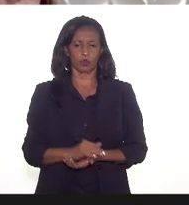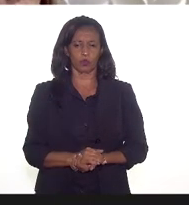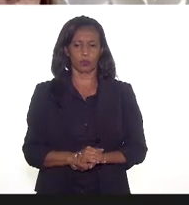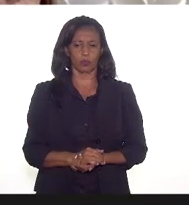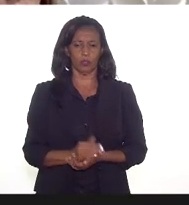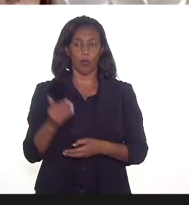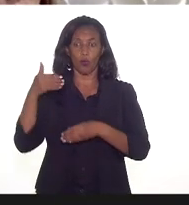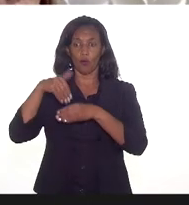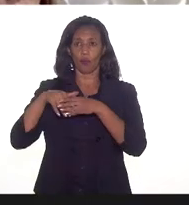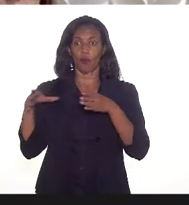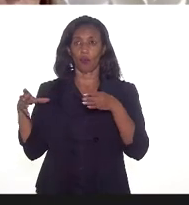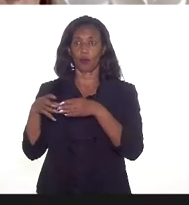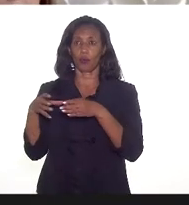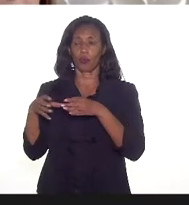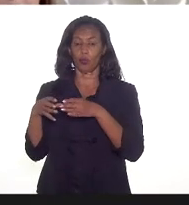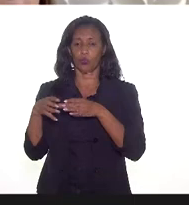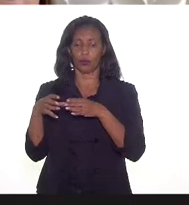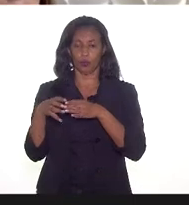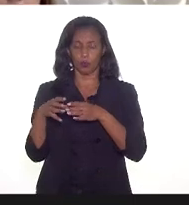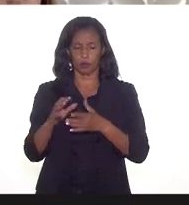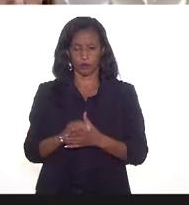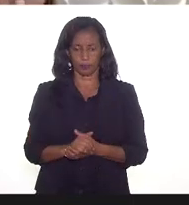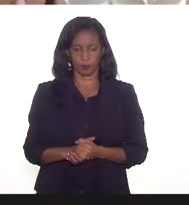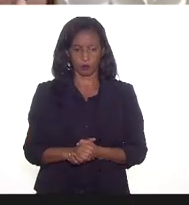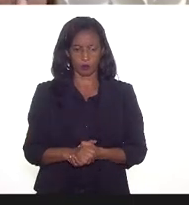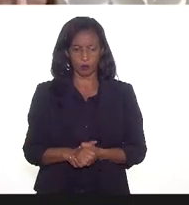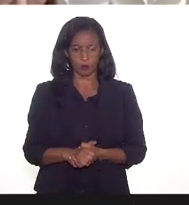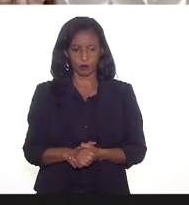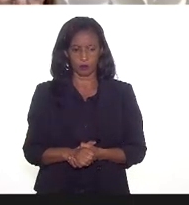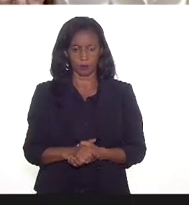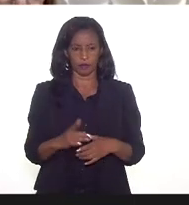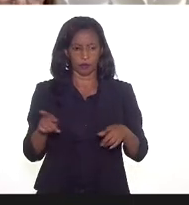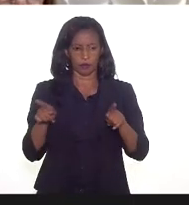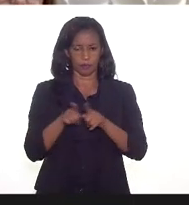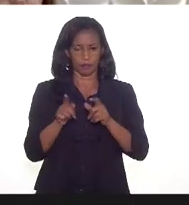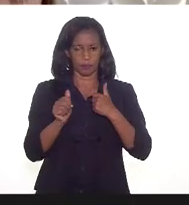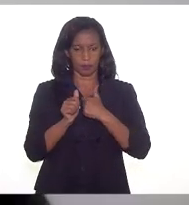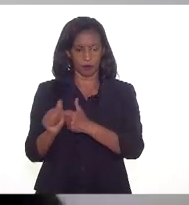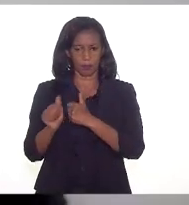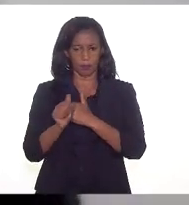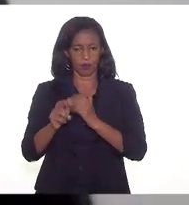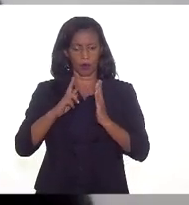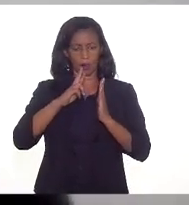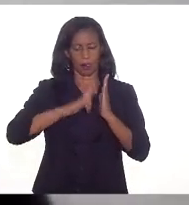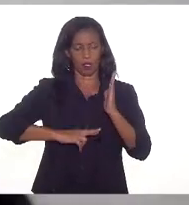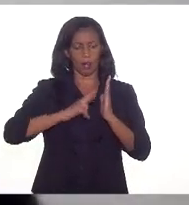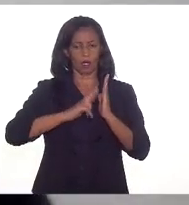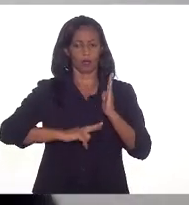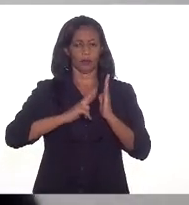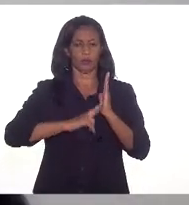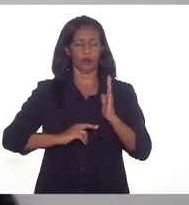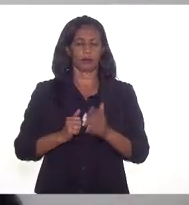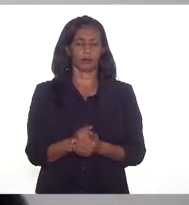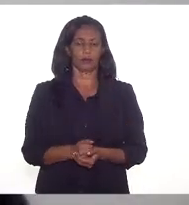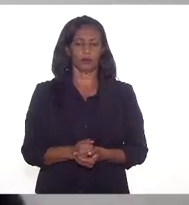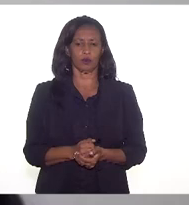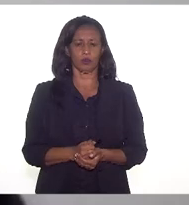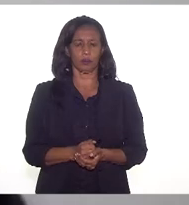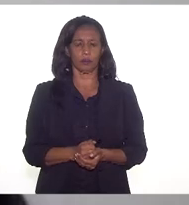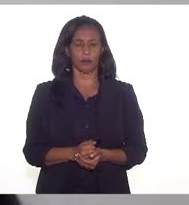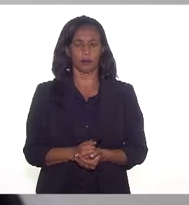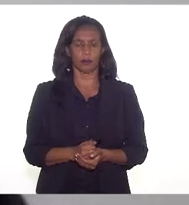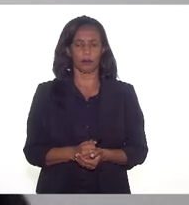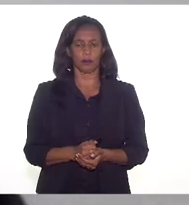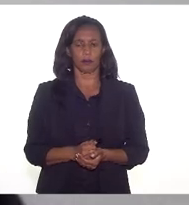Votou no grupo, Bacelar. Votou no grupo? Votou. Eu também acompanho o relator, eminente presidente, deputado